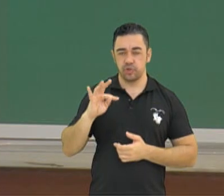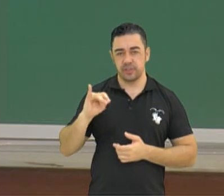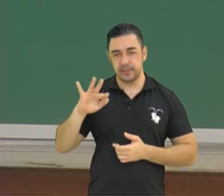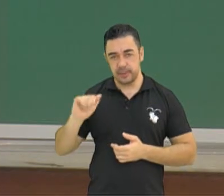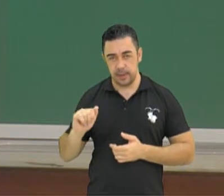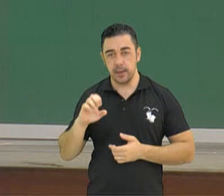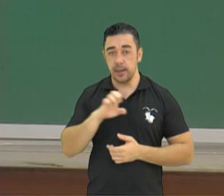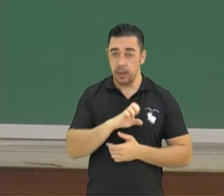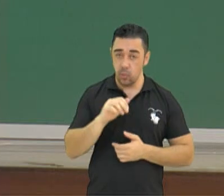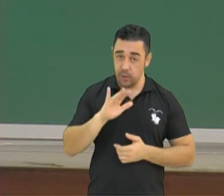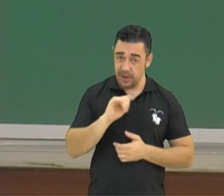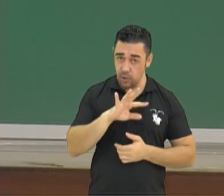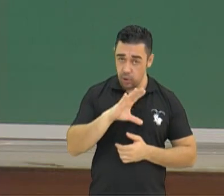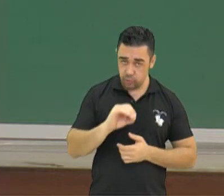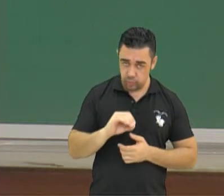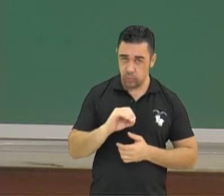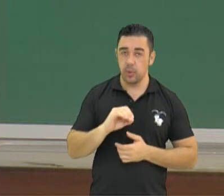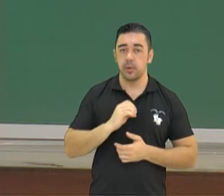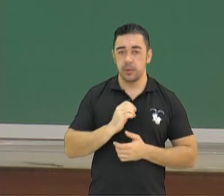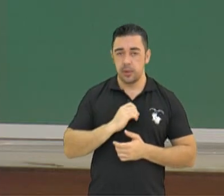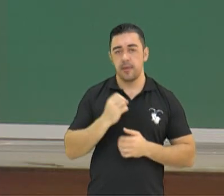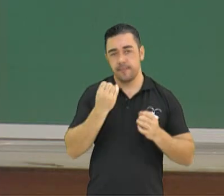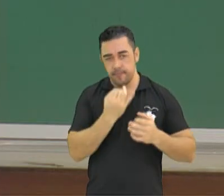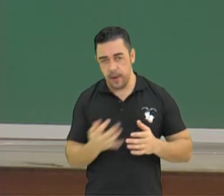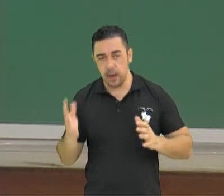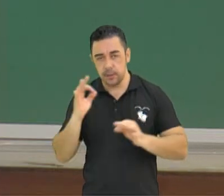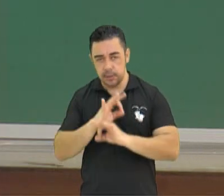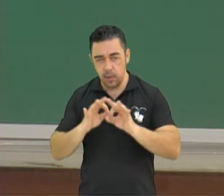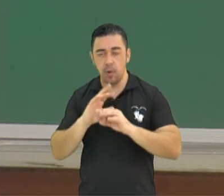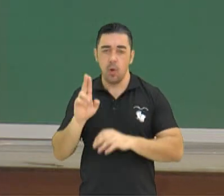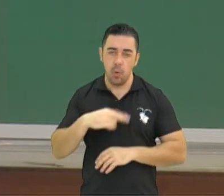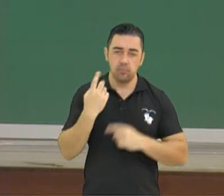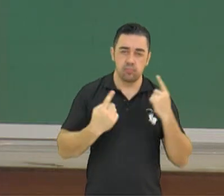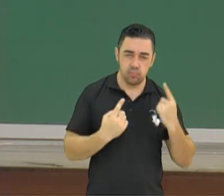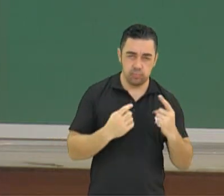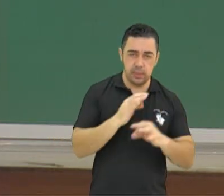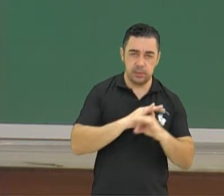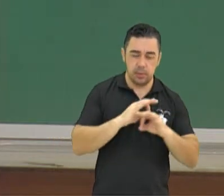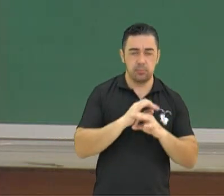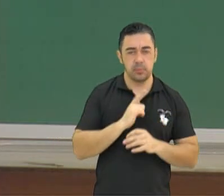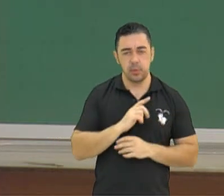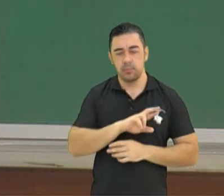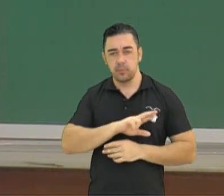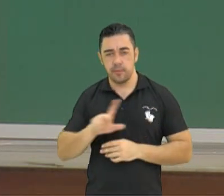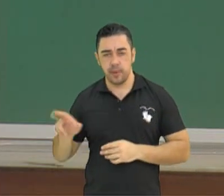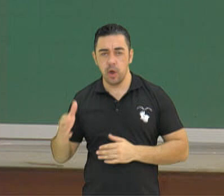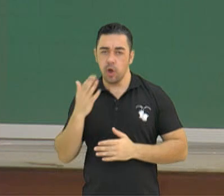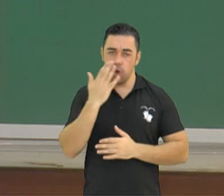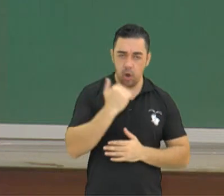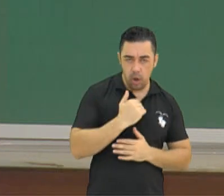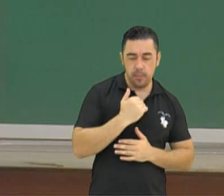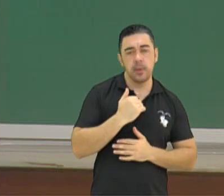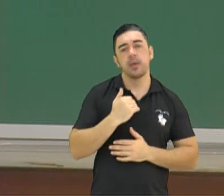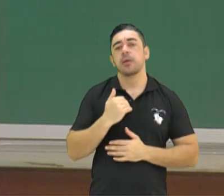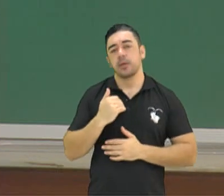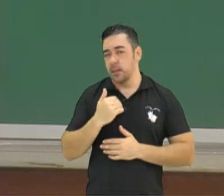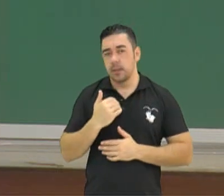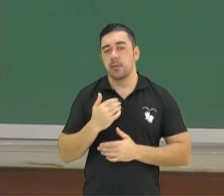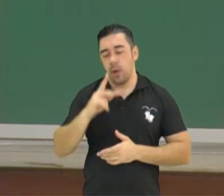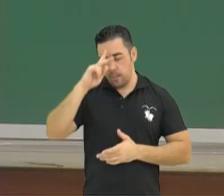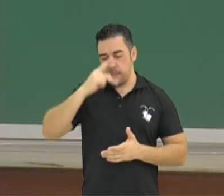eucarióticos, tanto uni quanto multicelulares e tanto autótrofos quanto heterótrofos. Então esse grupo que é bem complexo, que